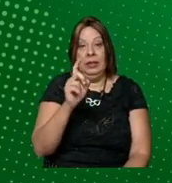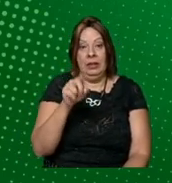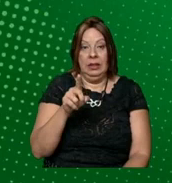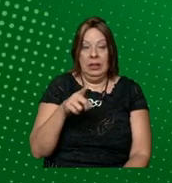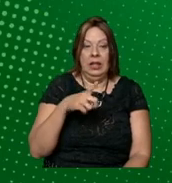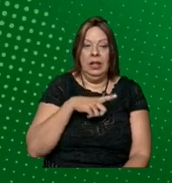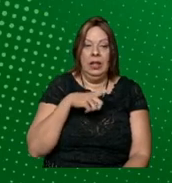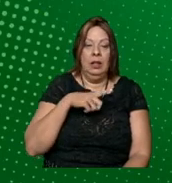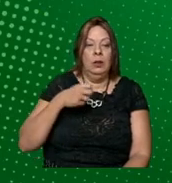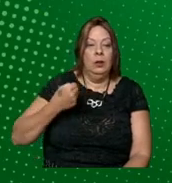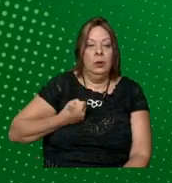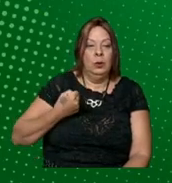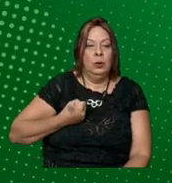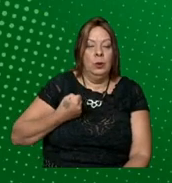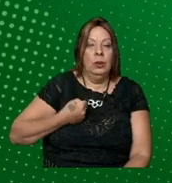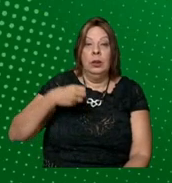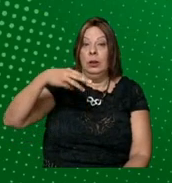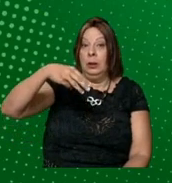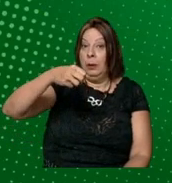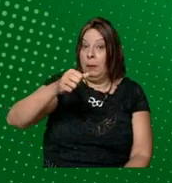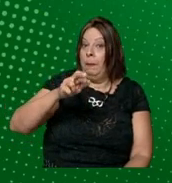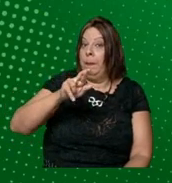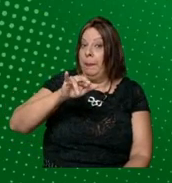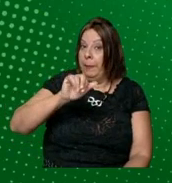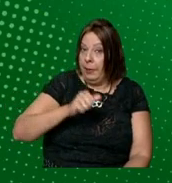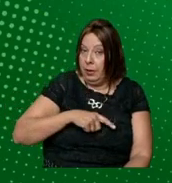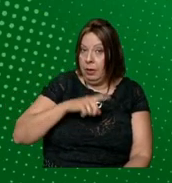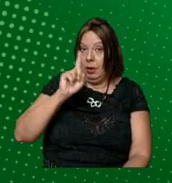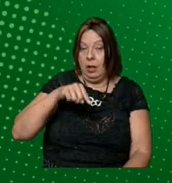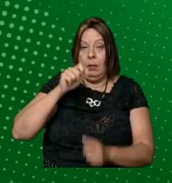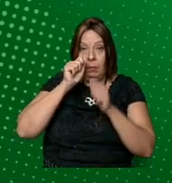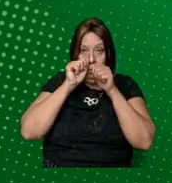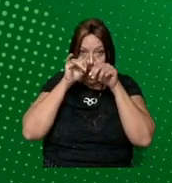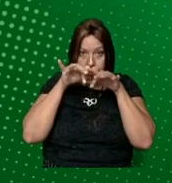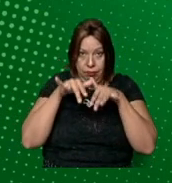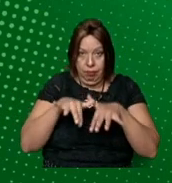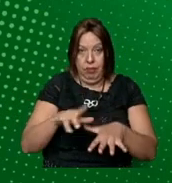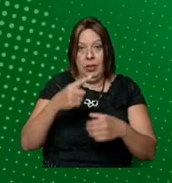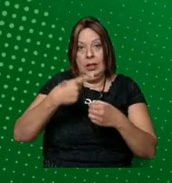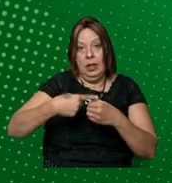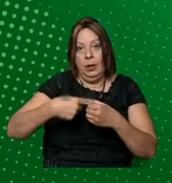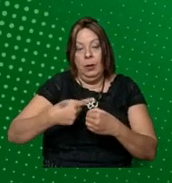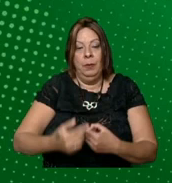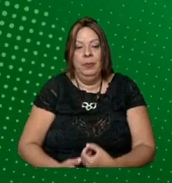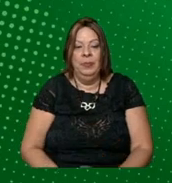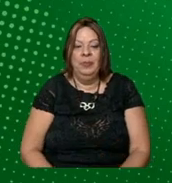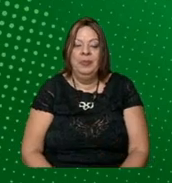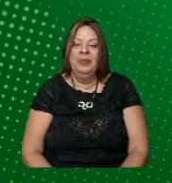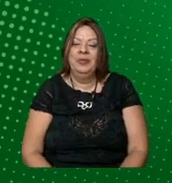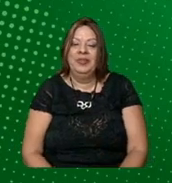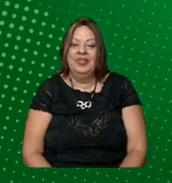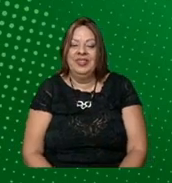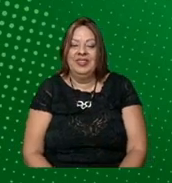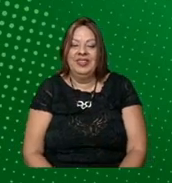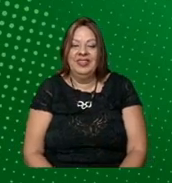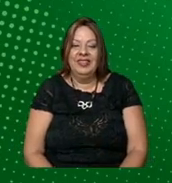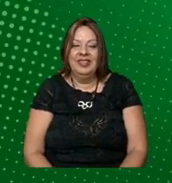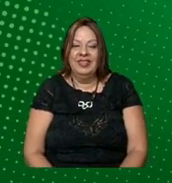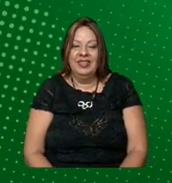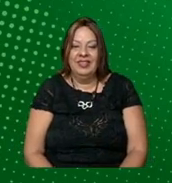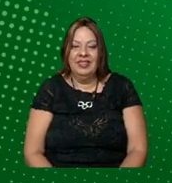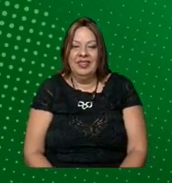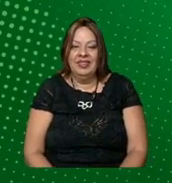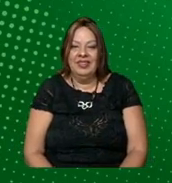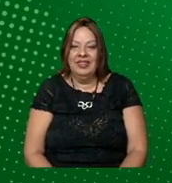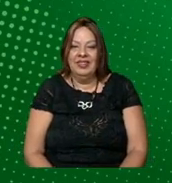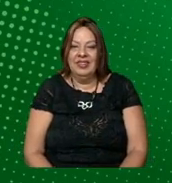156765, essa é a numeração da Maria José Evangelista de São Francisco. Foi com o Ricardo lá da Regional Neópolis que a Maria José adquiriu e está